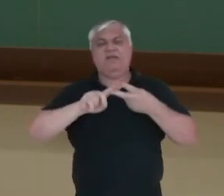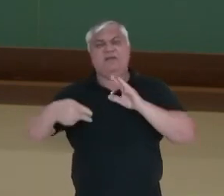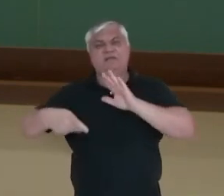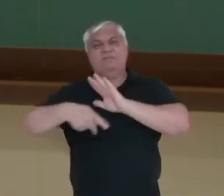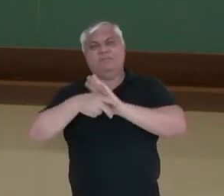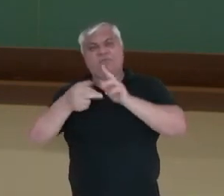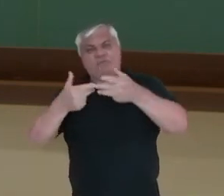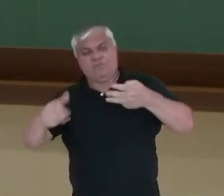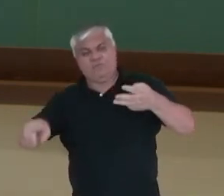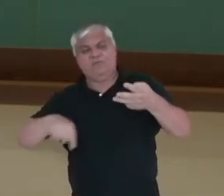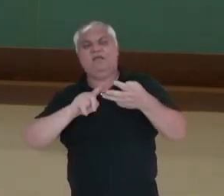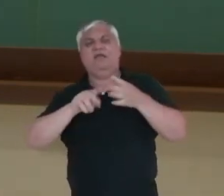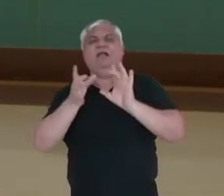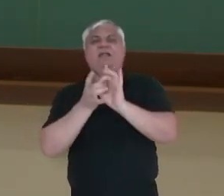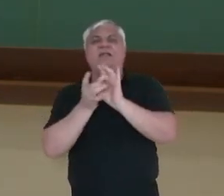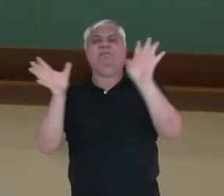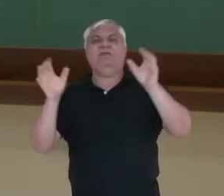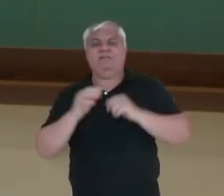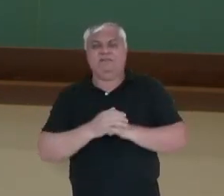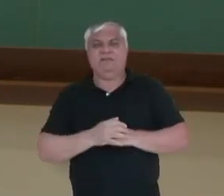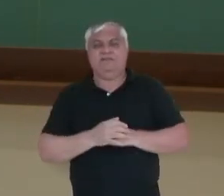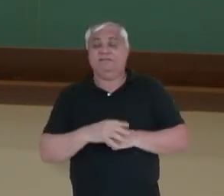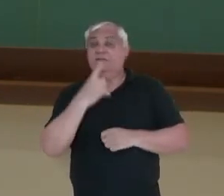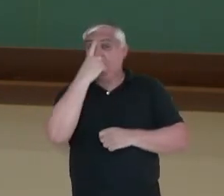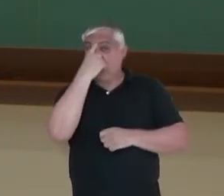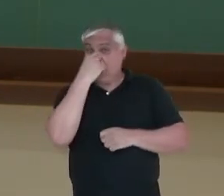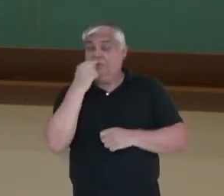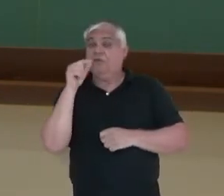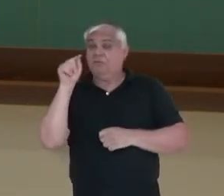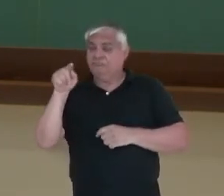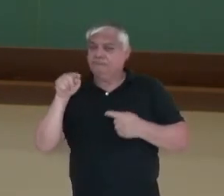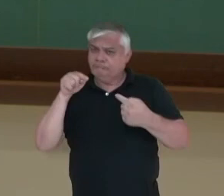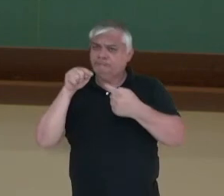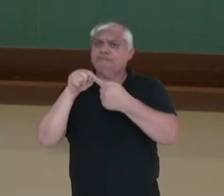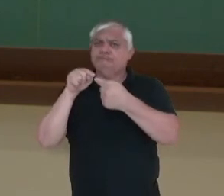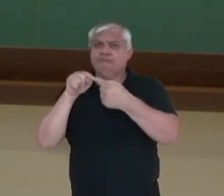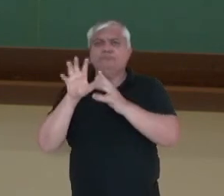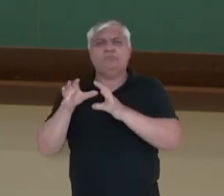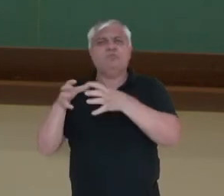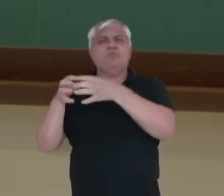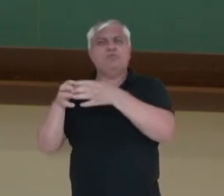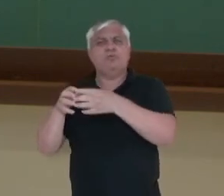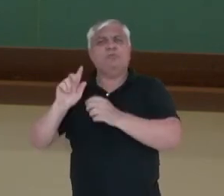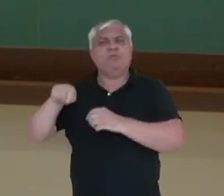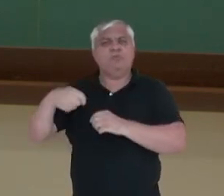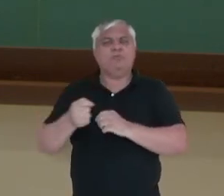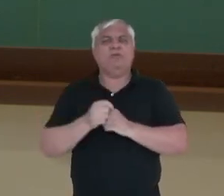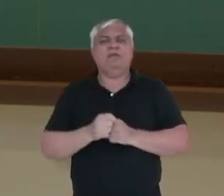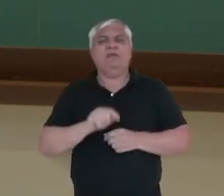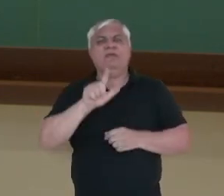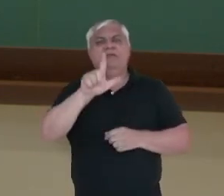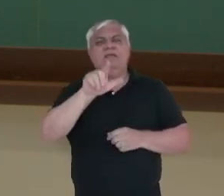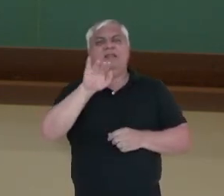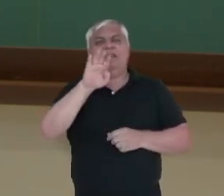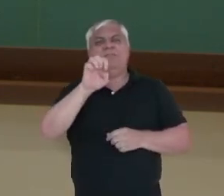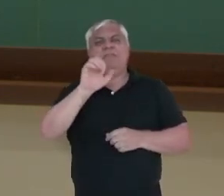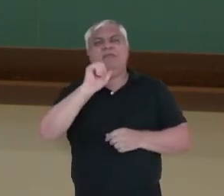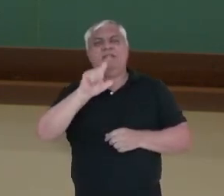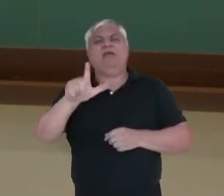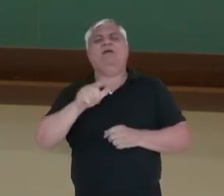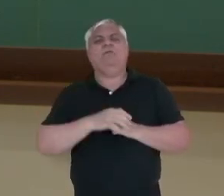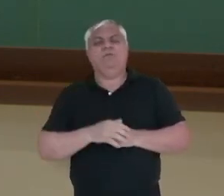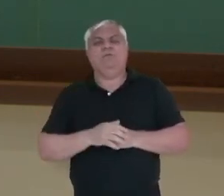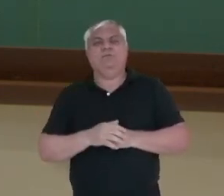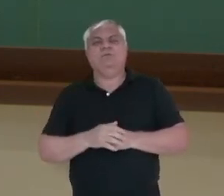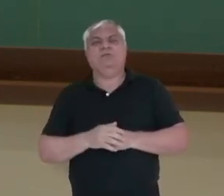e a liberdade. Locke se inserindo, aí, se enquadrando dentro de um grupo de filósofos liberais que nos dão